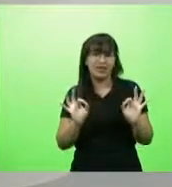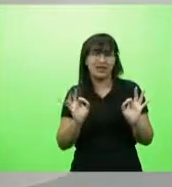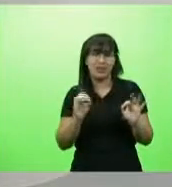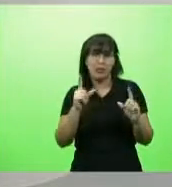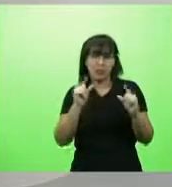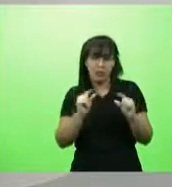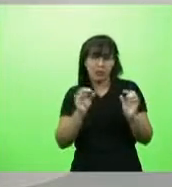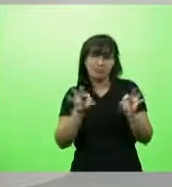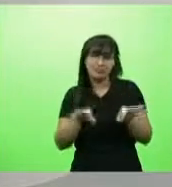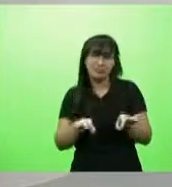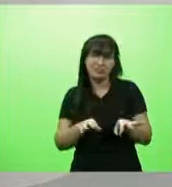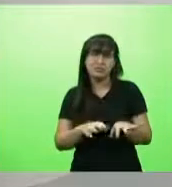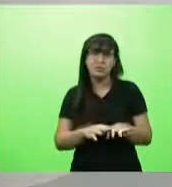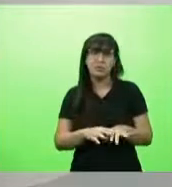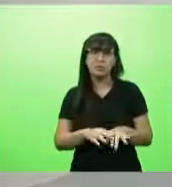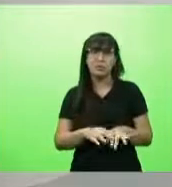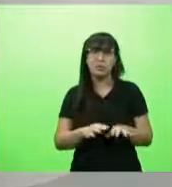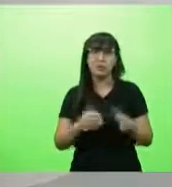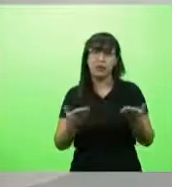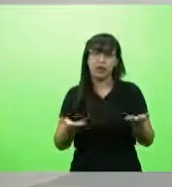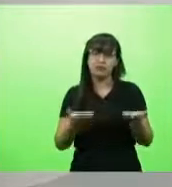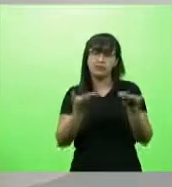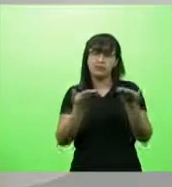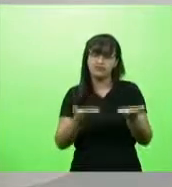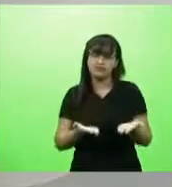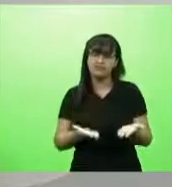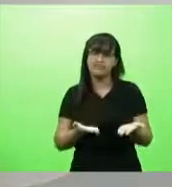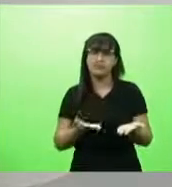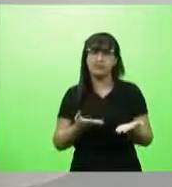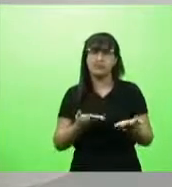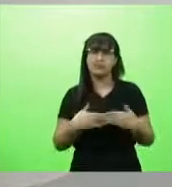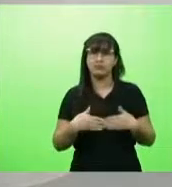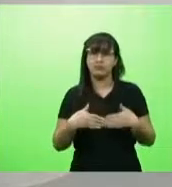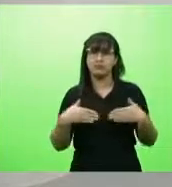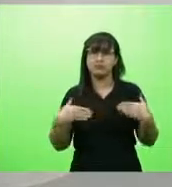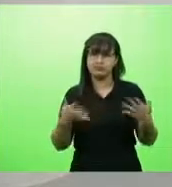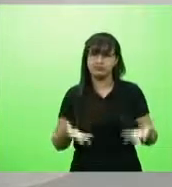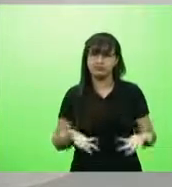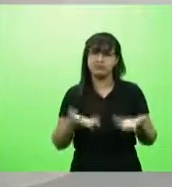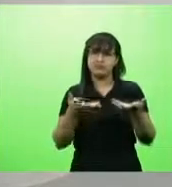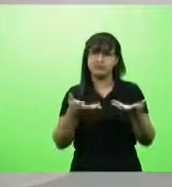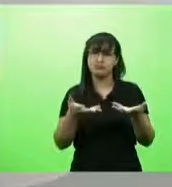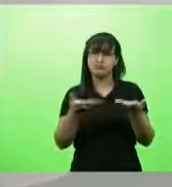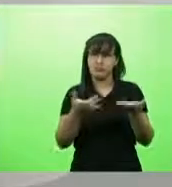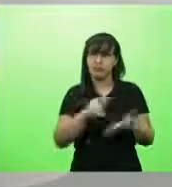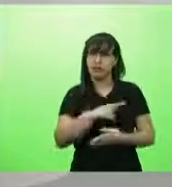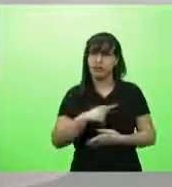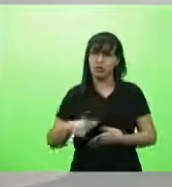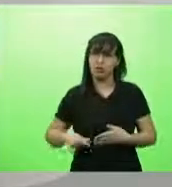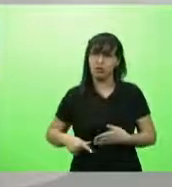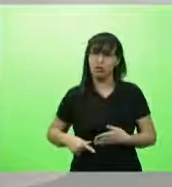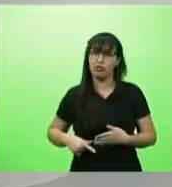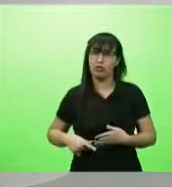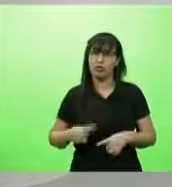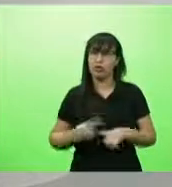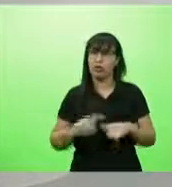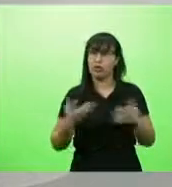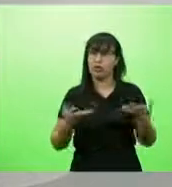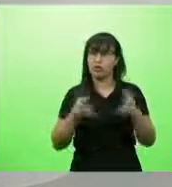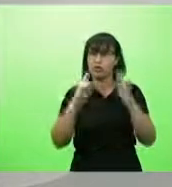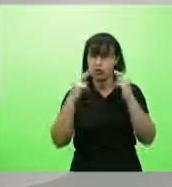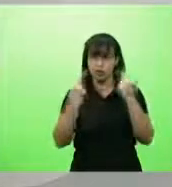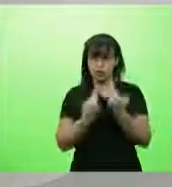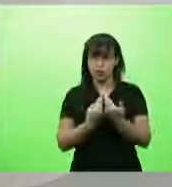Mas eu enalteço a iniciativa tomada pelo governo nesse sentido, porque a reunião hoje foi uma